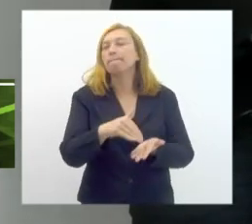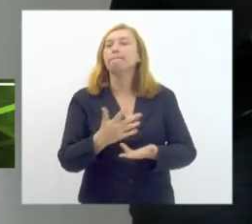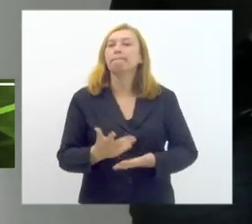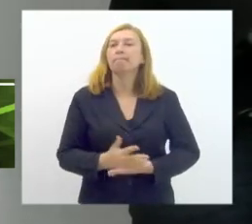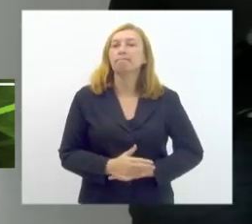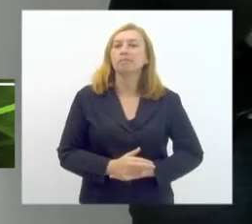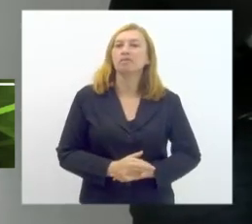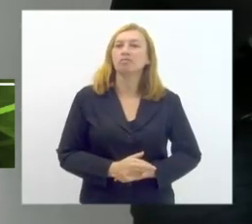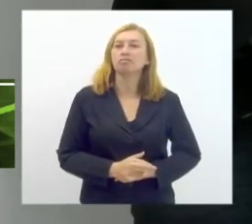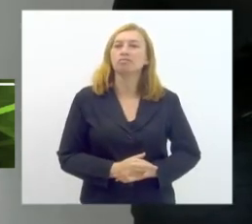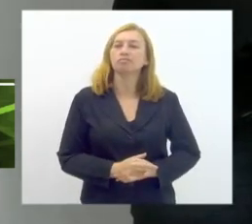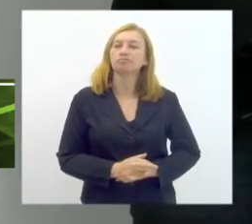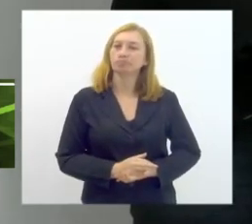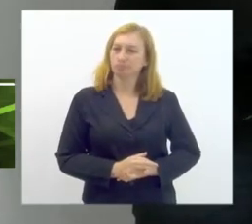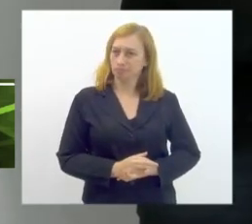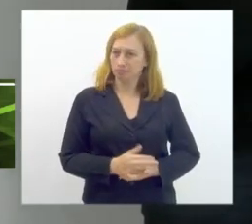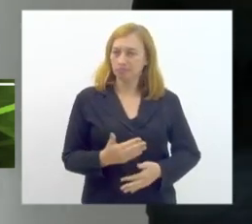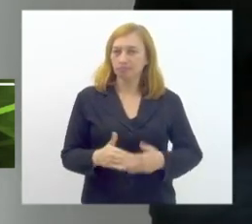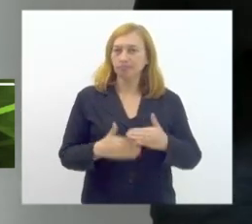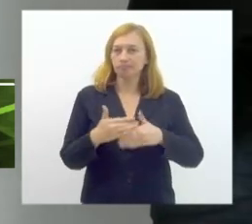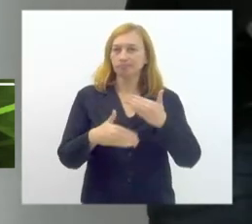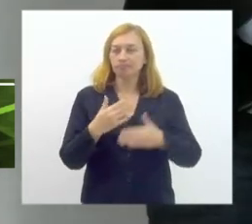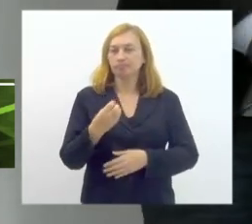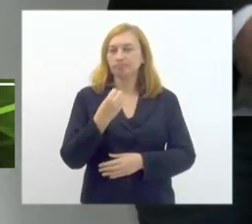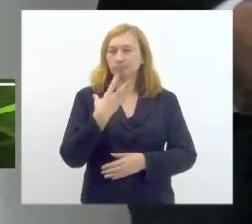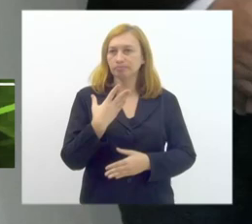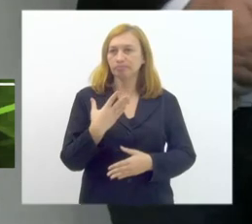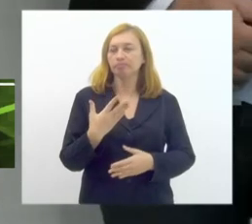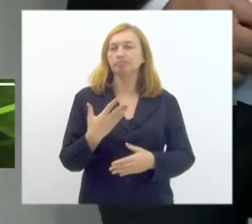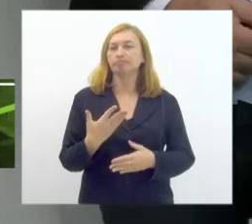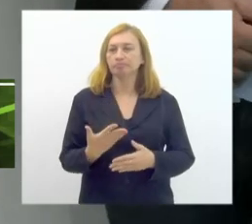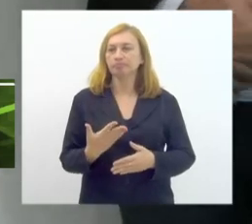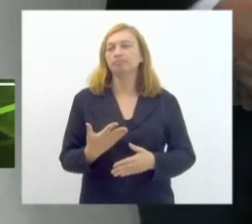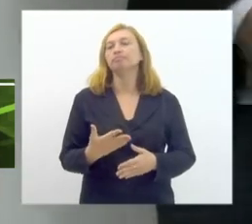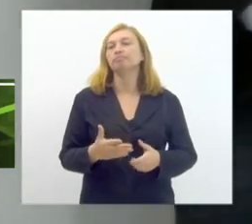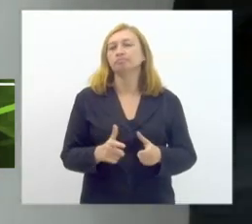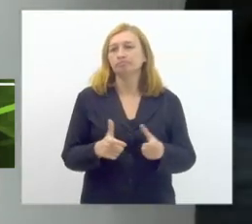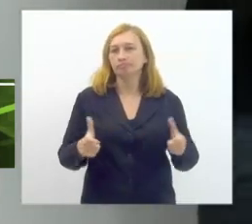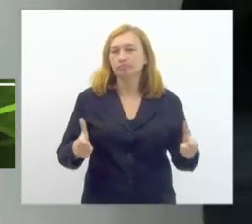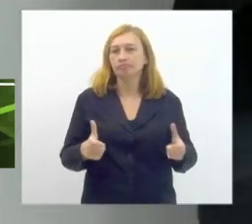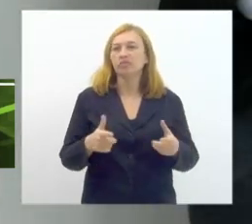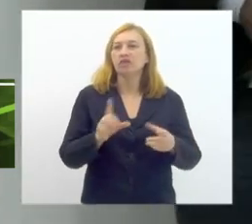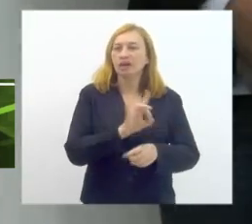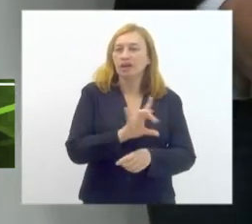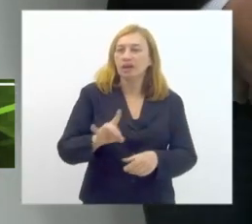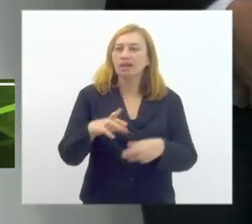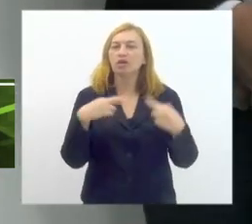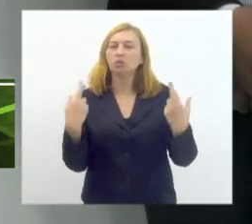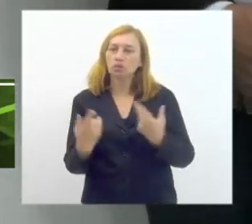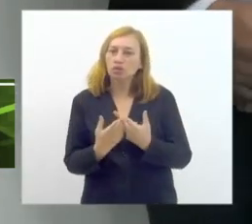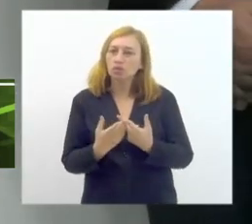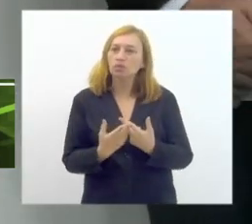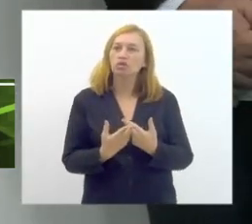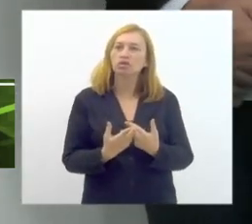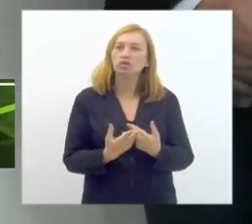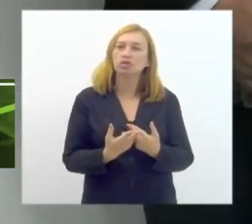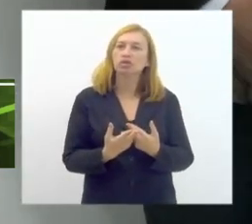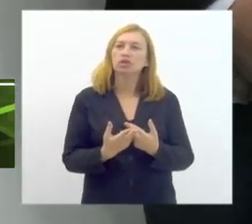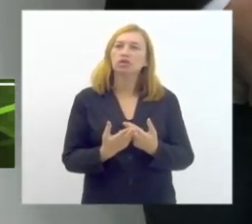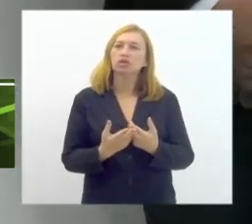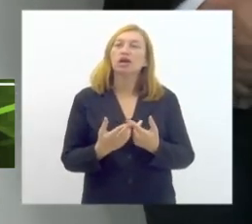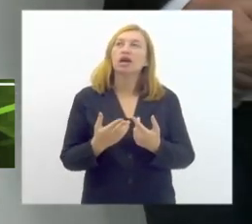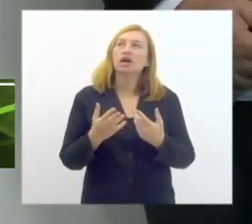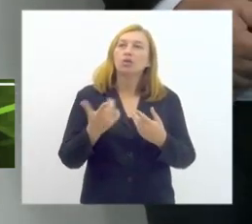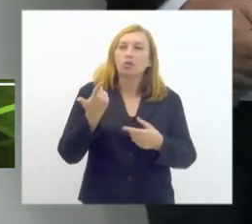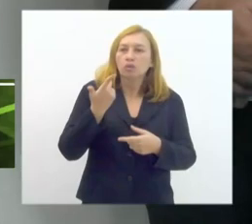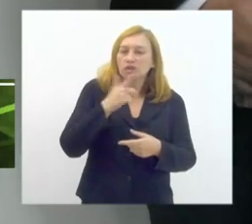trouxe robustez a todo esse processo de crescimento. Né? A cada reunião que a gente fazia, a gente tinha expectativa, não, agora a